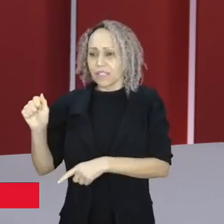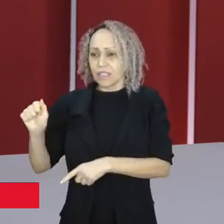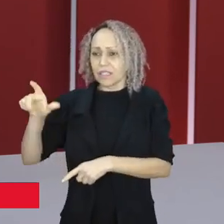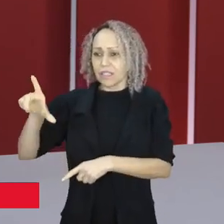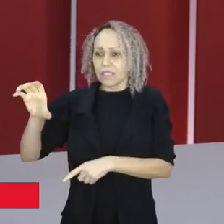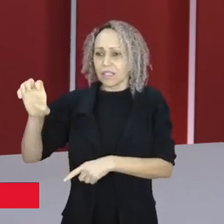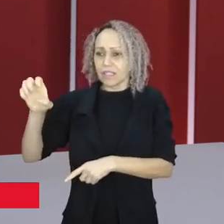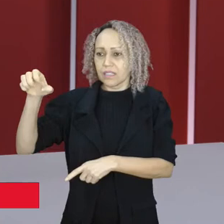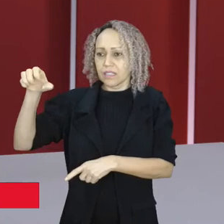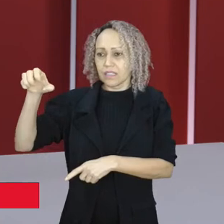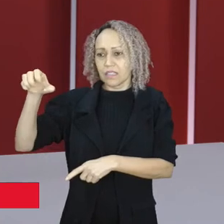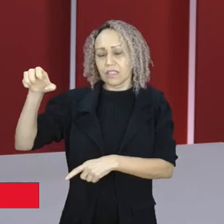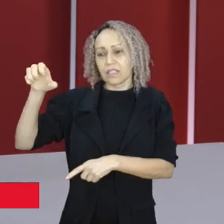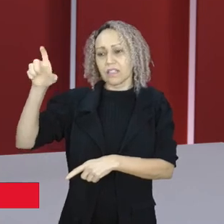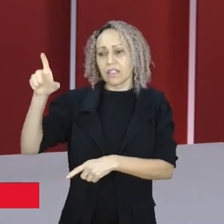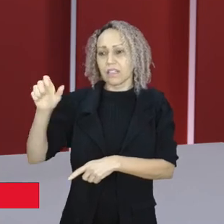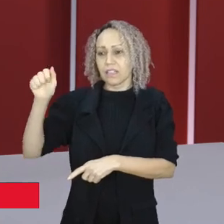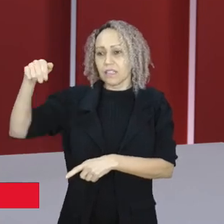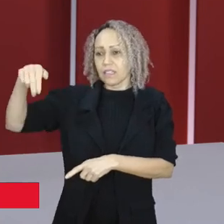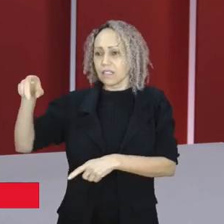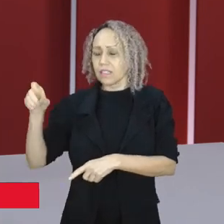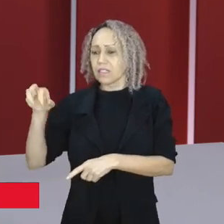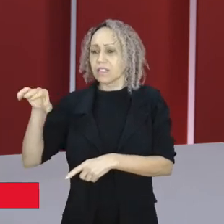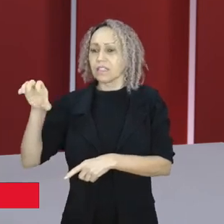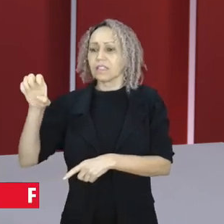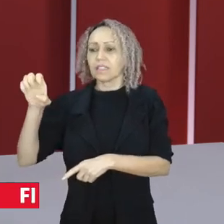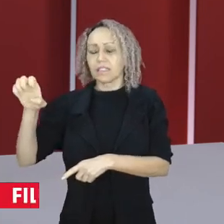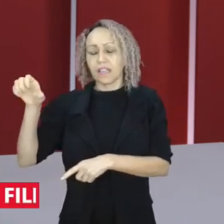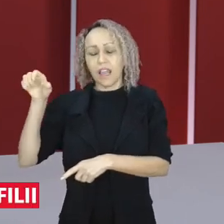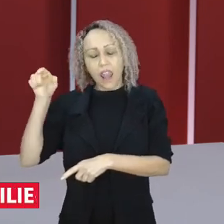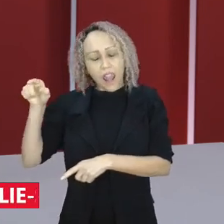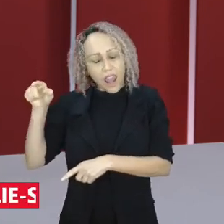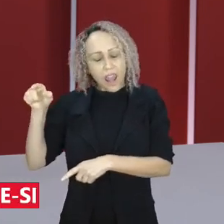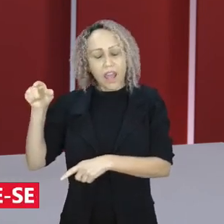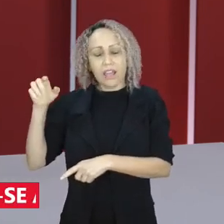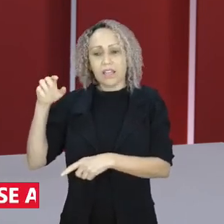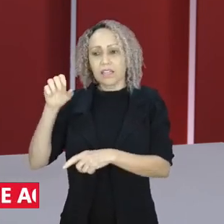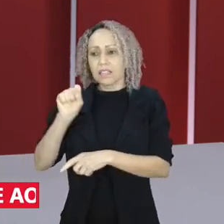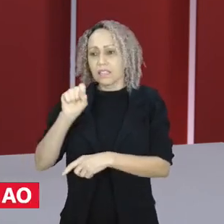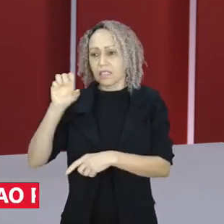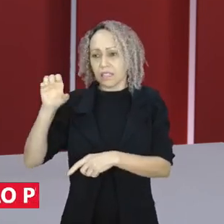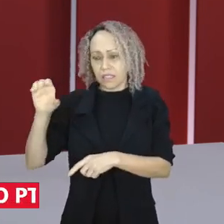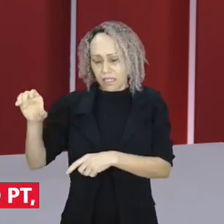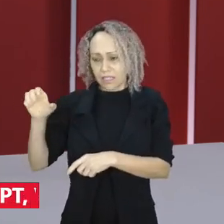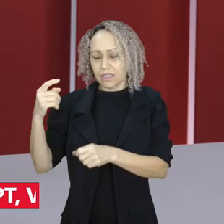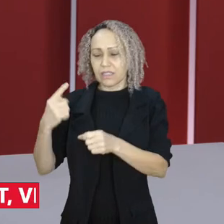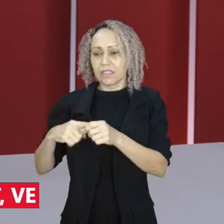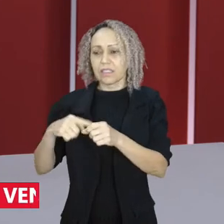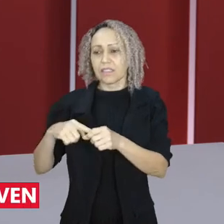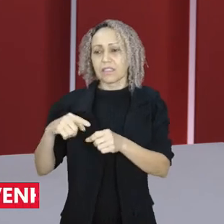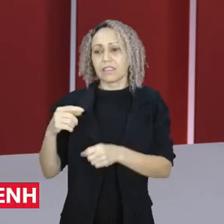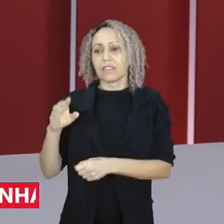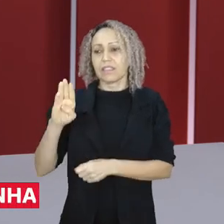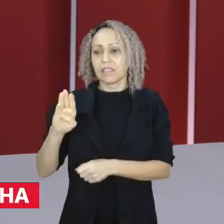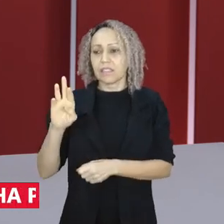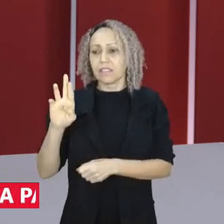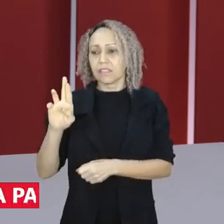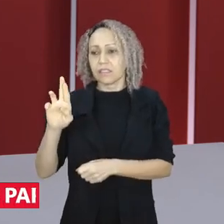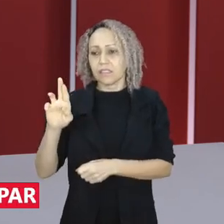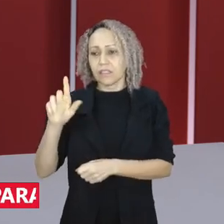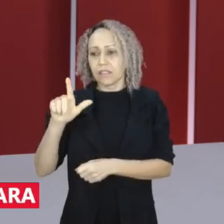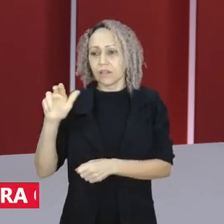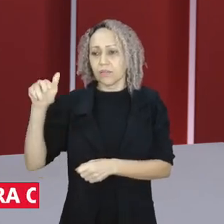Santa Catarina bom dia para você e também dizendo que o bem vai vencer o mal não vamos desistir